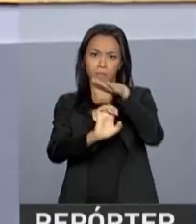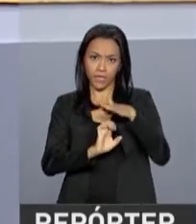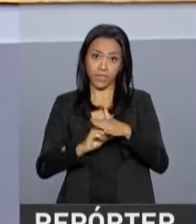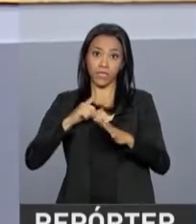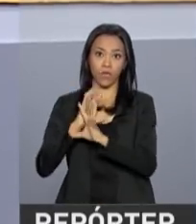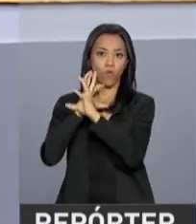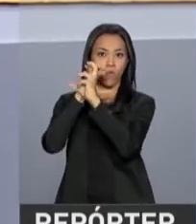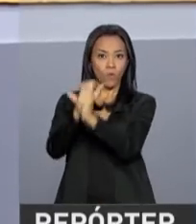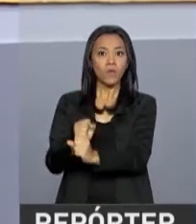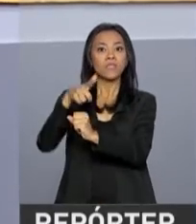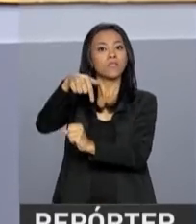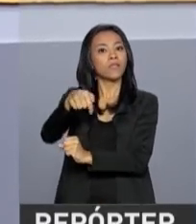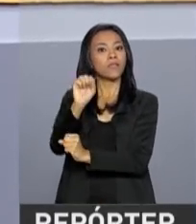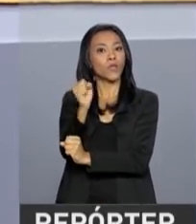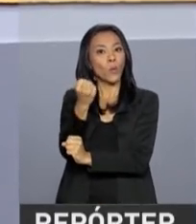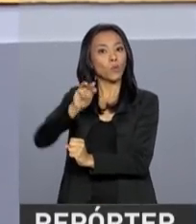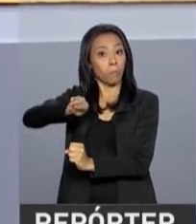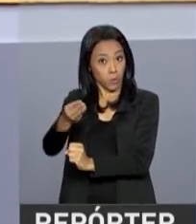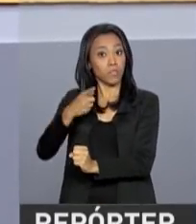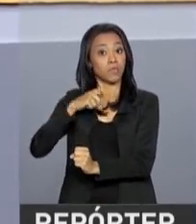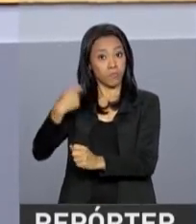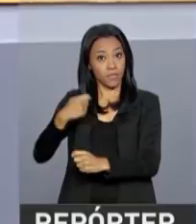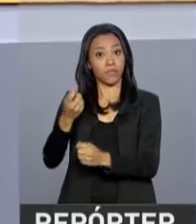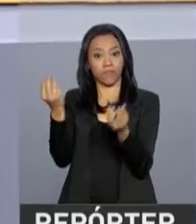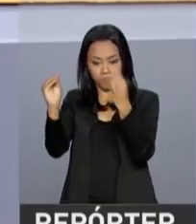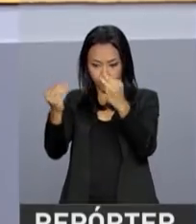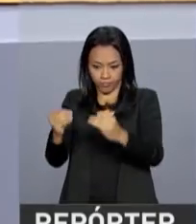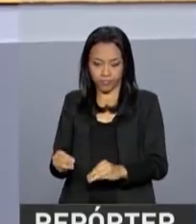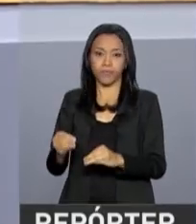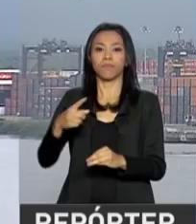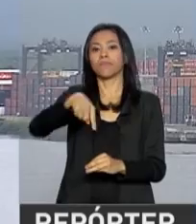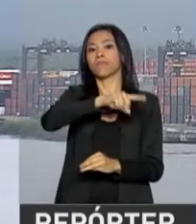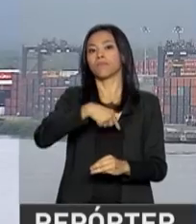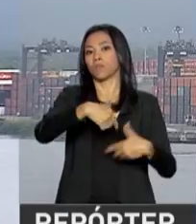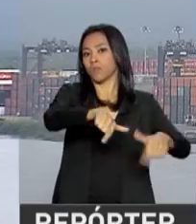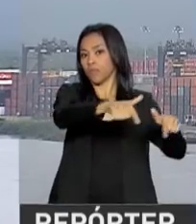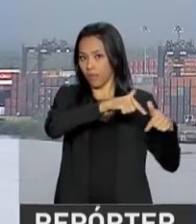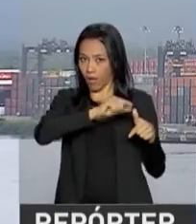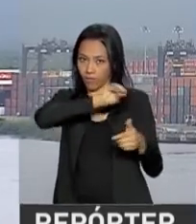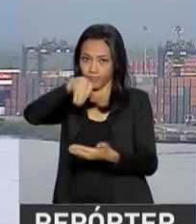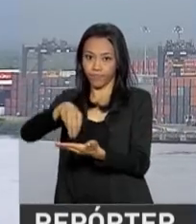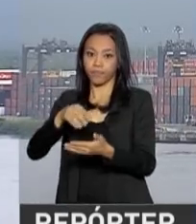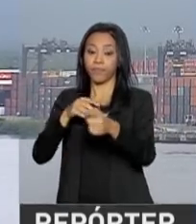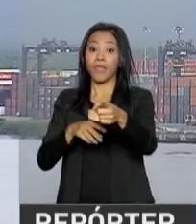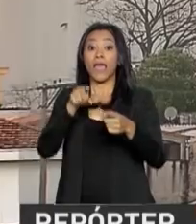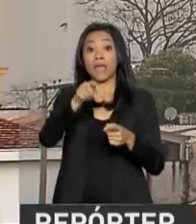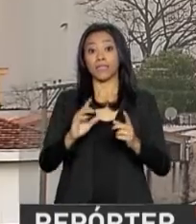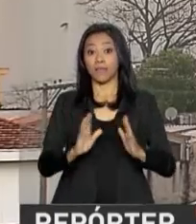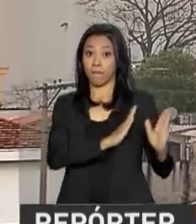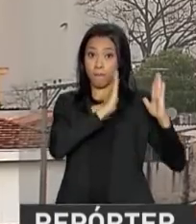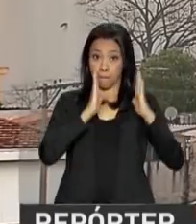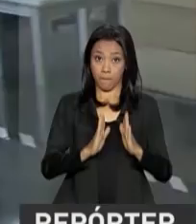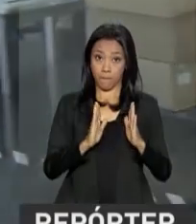que devem incluir no sistema as informações relativas aos empregados esta fase do programa é